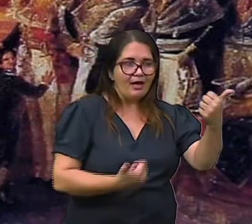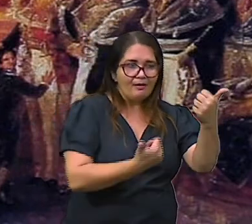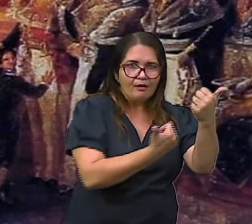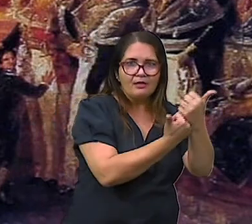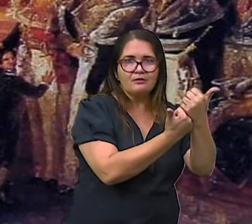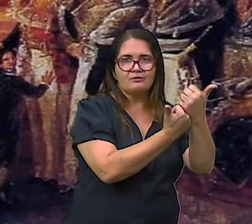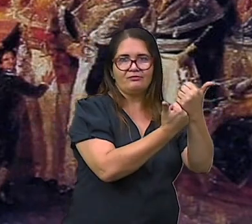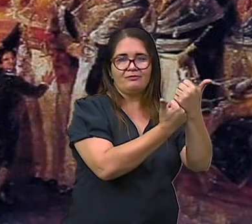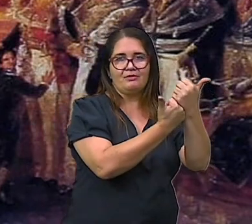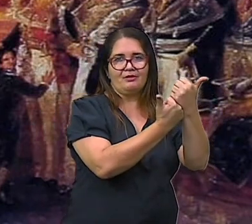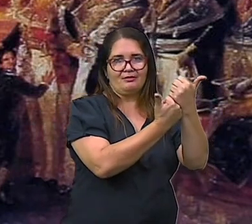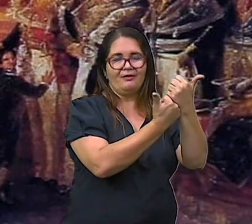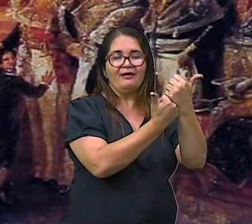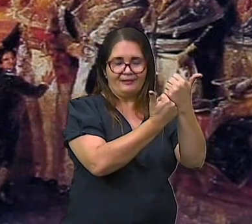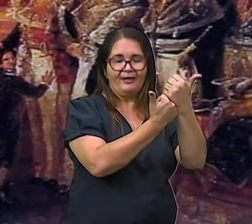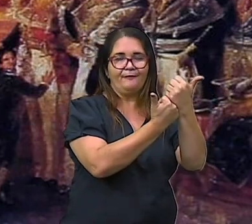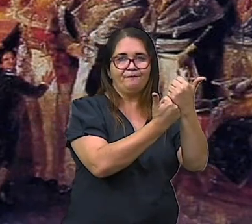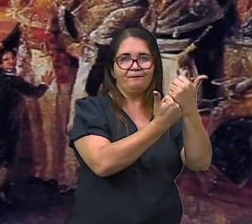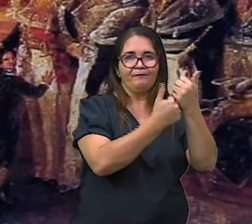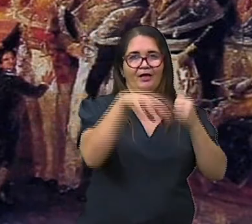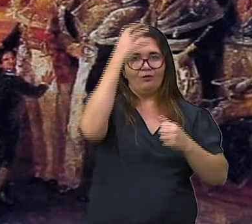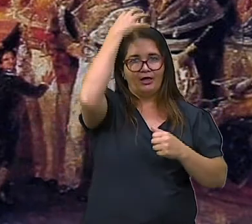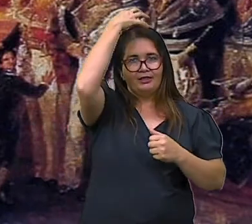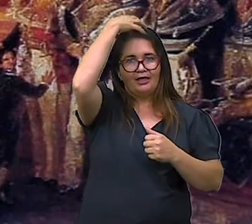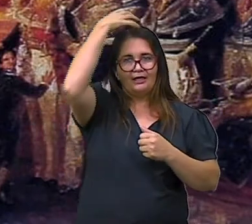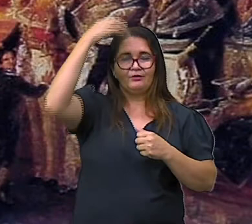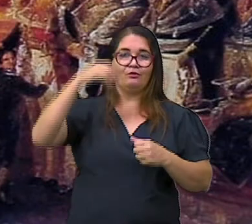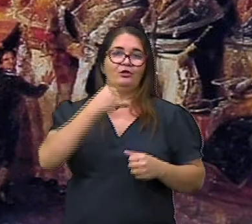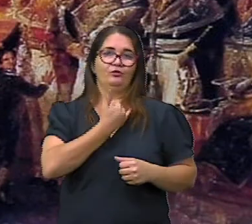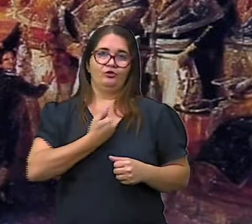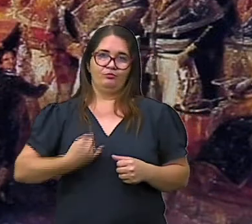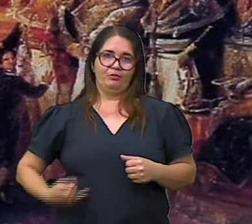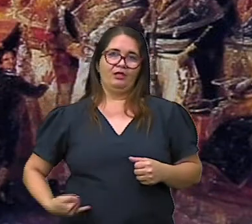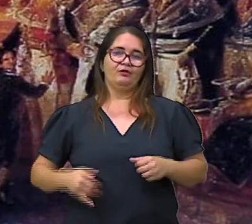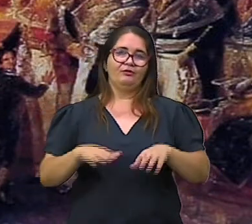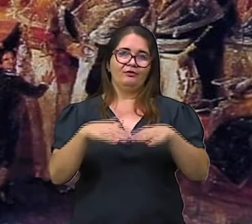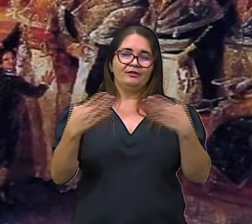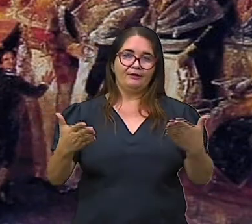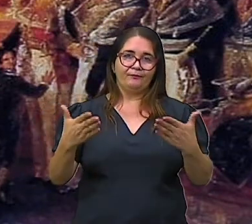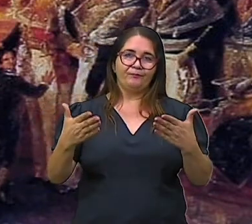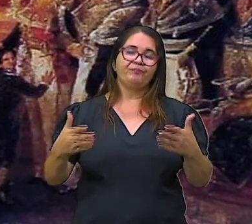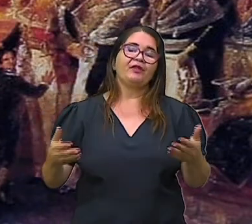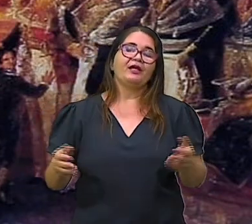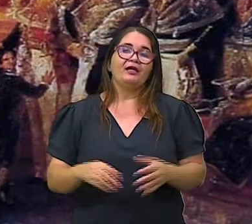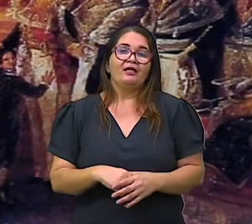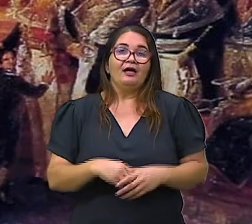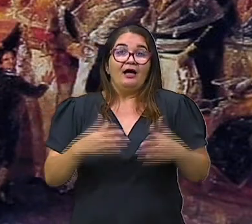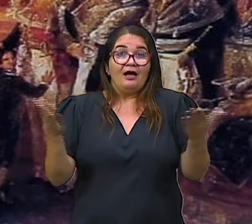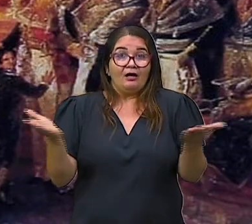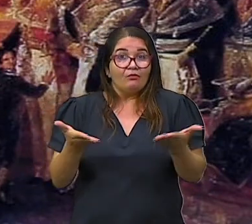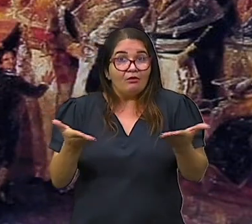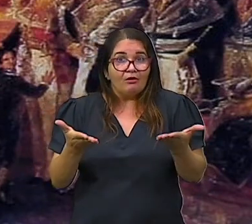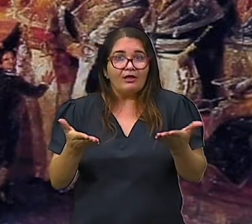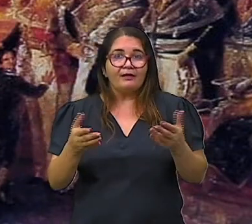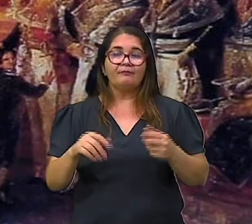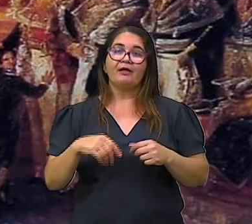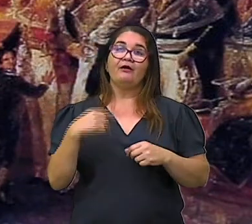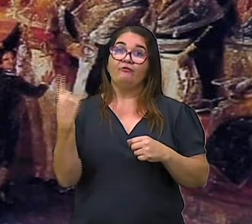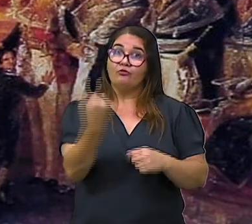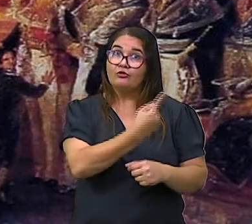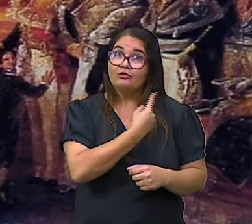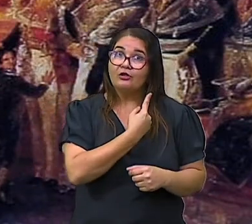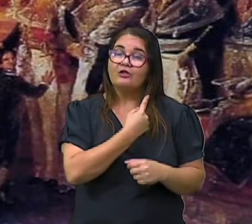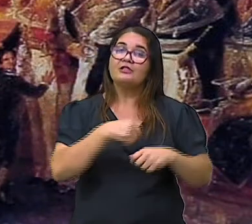processo de regência e de crises no Segundo Império Brasileiro. Para acessar as